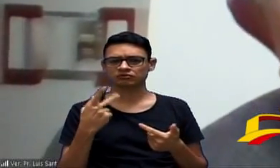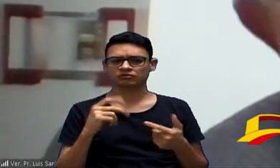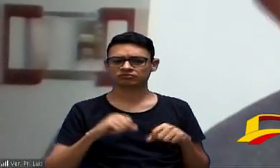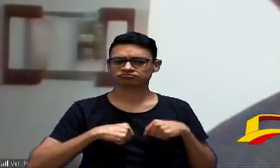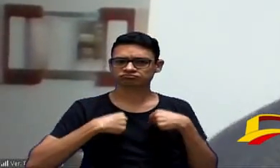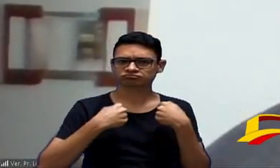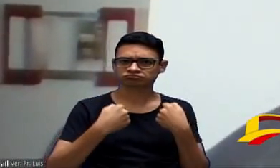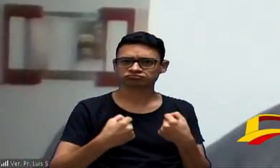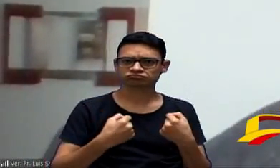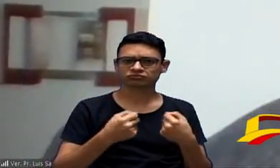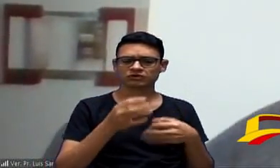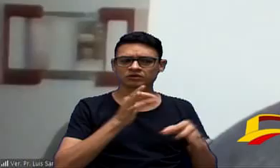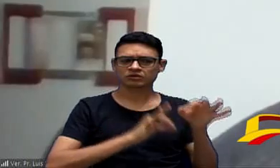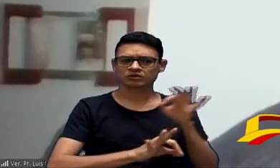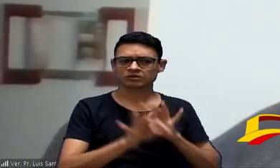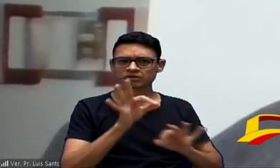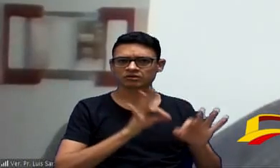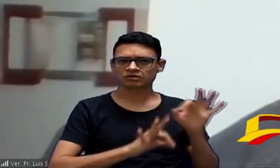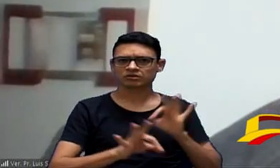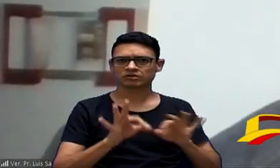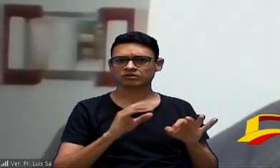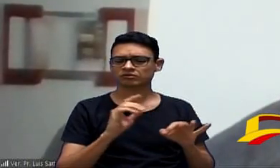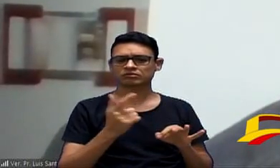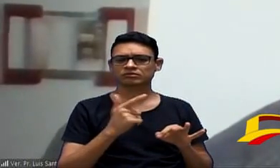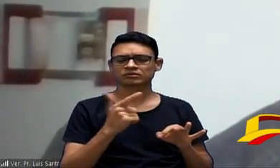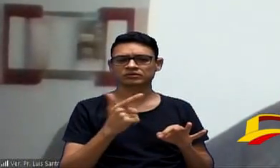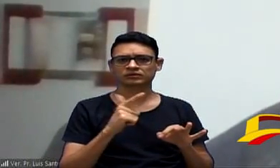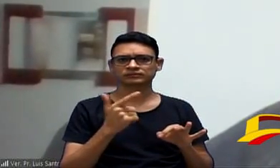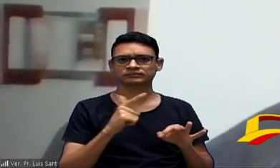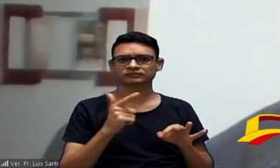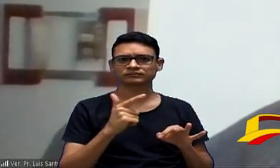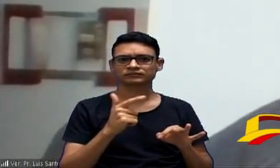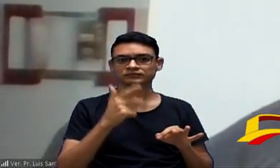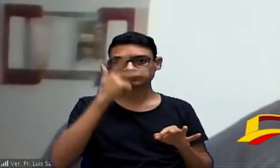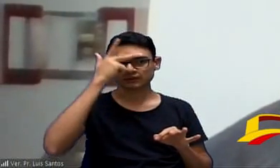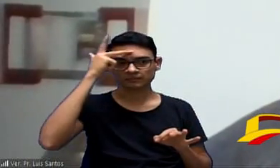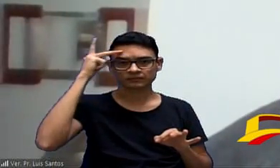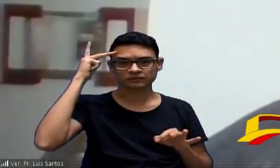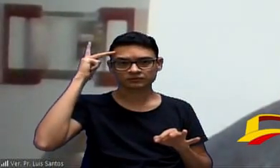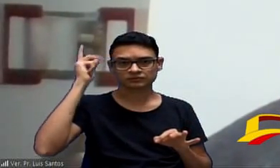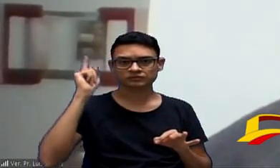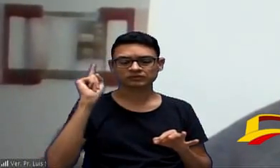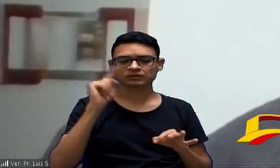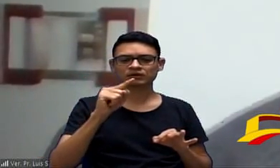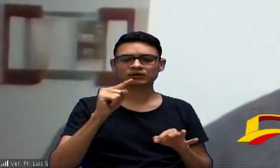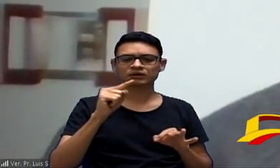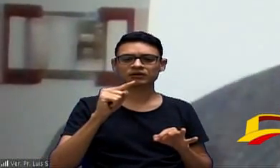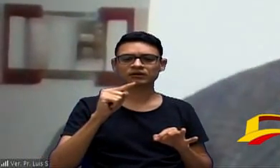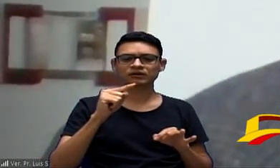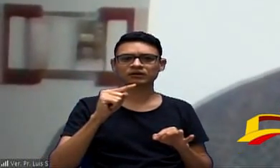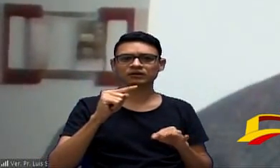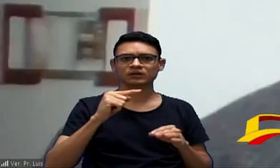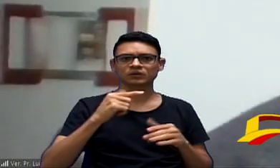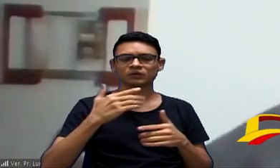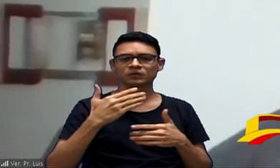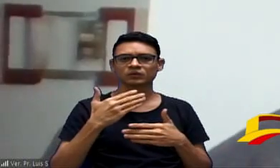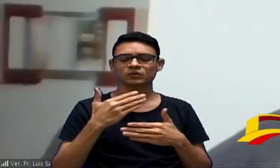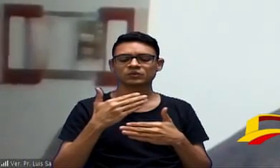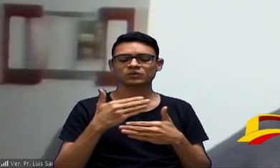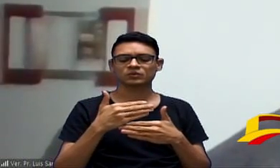um projeto como esse dos condutores de vans, porque não fomos nós. Eu falei